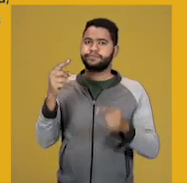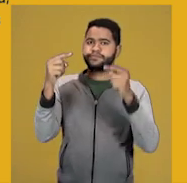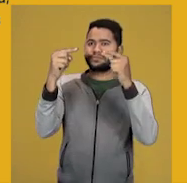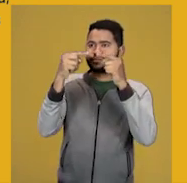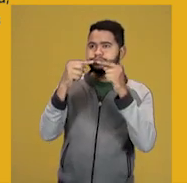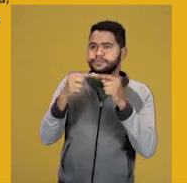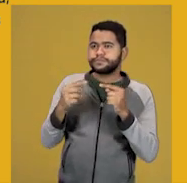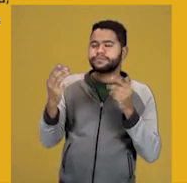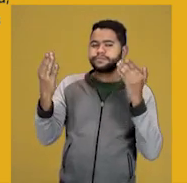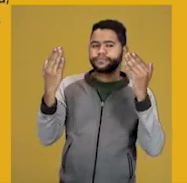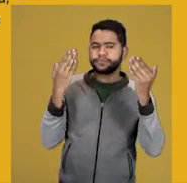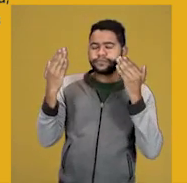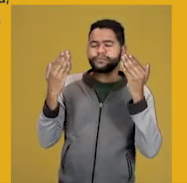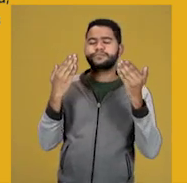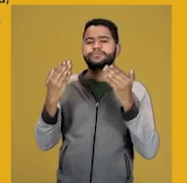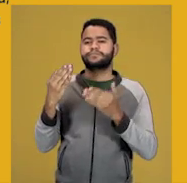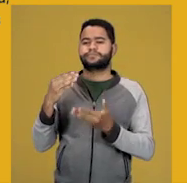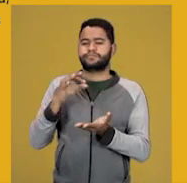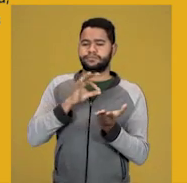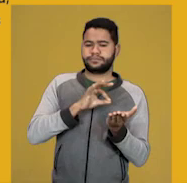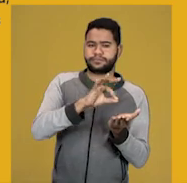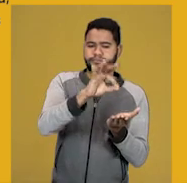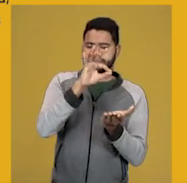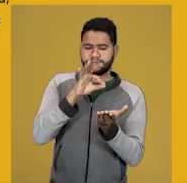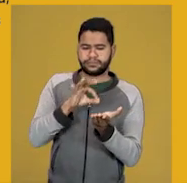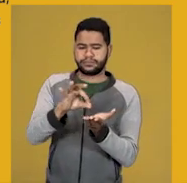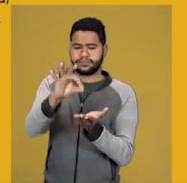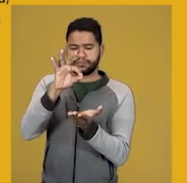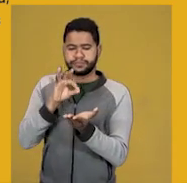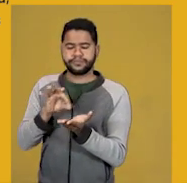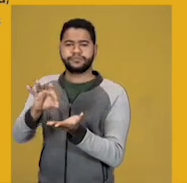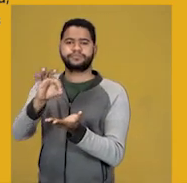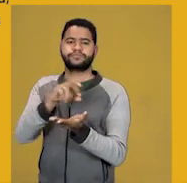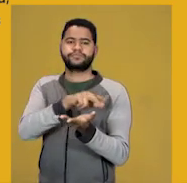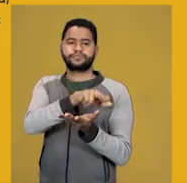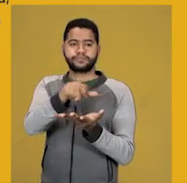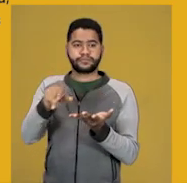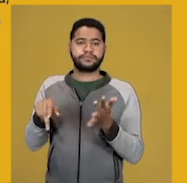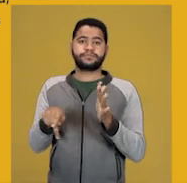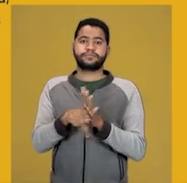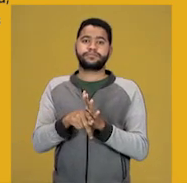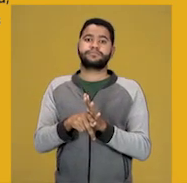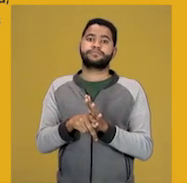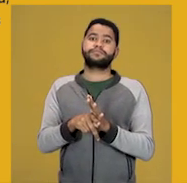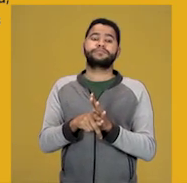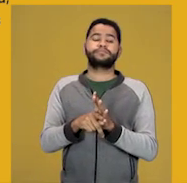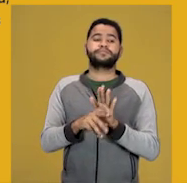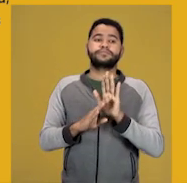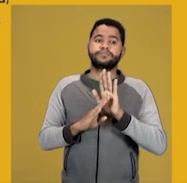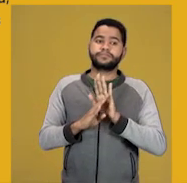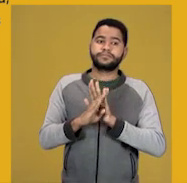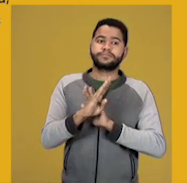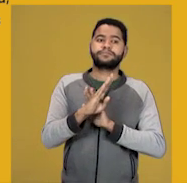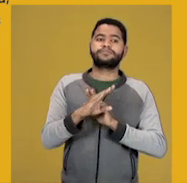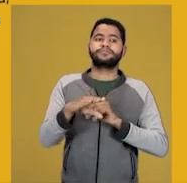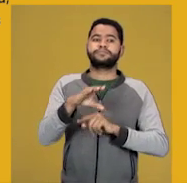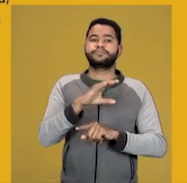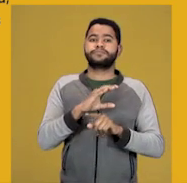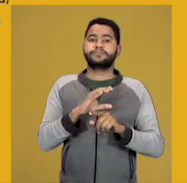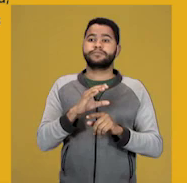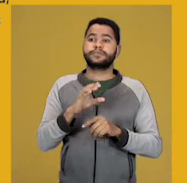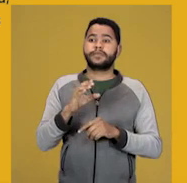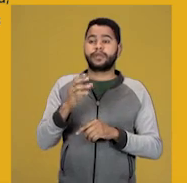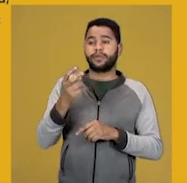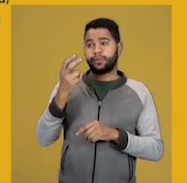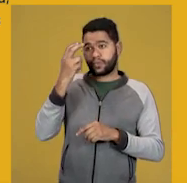fazendo um comparativo com a policultura, né, que alcança lá elevados índices de produtividade em culturas destinadas à